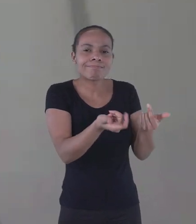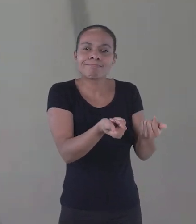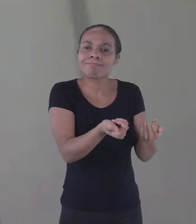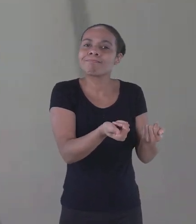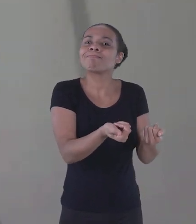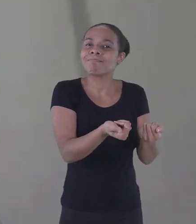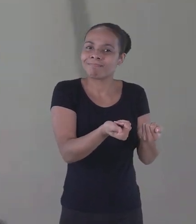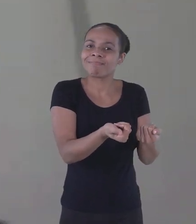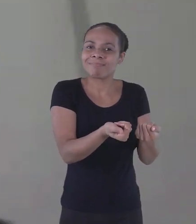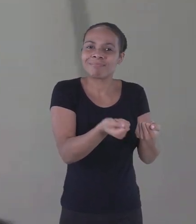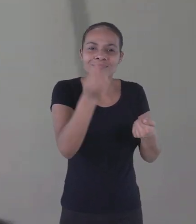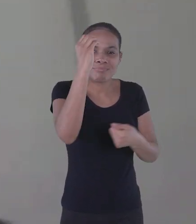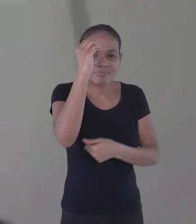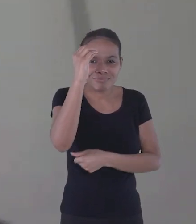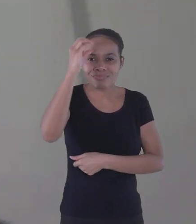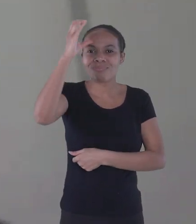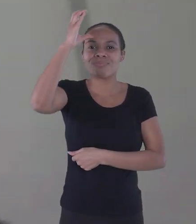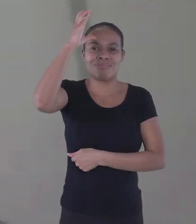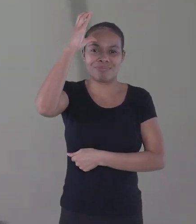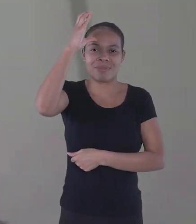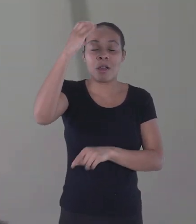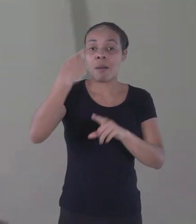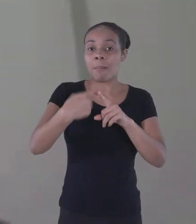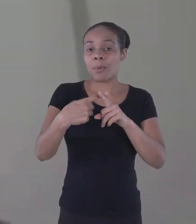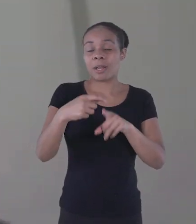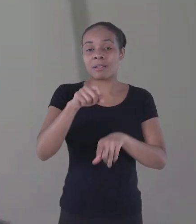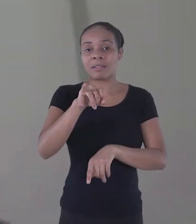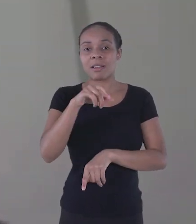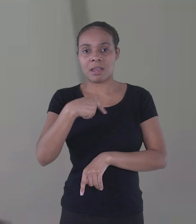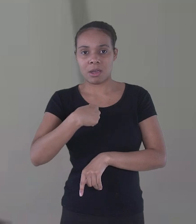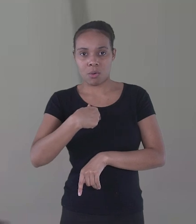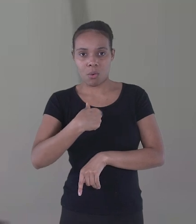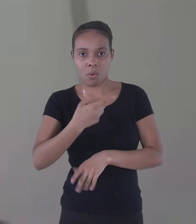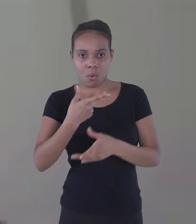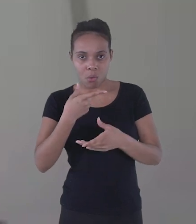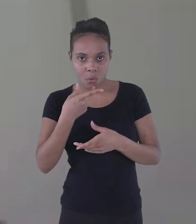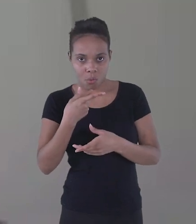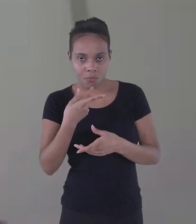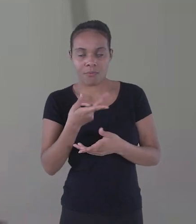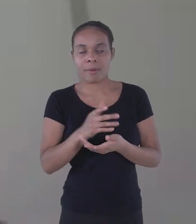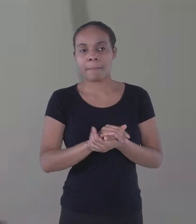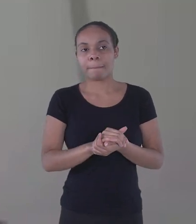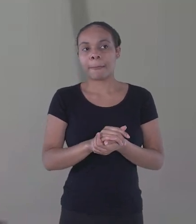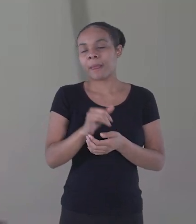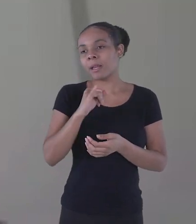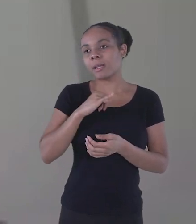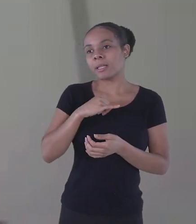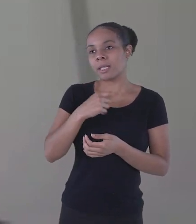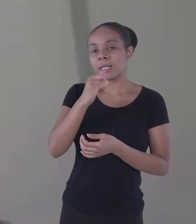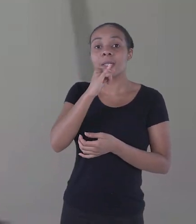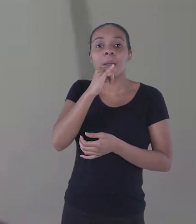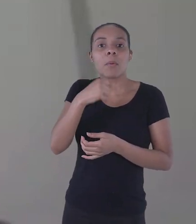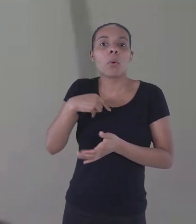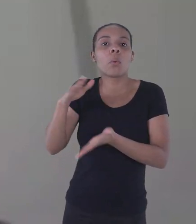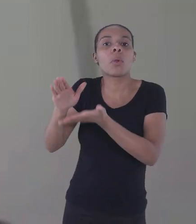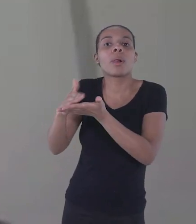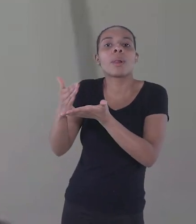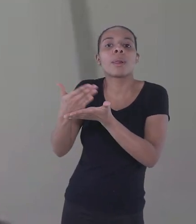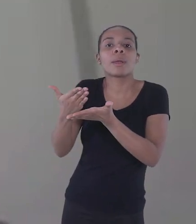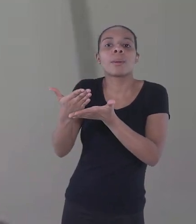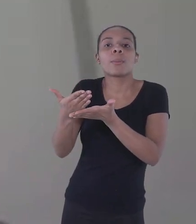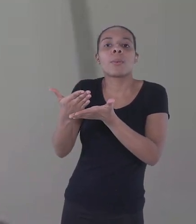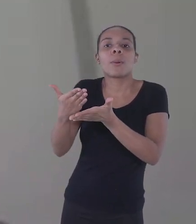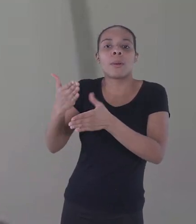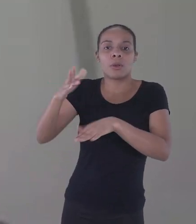sabe, se eu fosse contar talvez a história, se eu fizesse um livro autobiográfico contando alguma coisa da minha